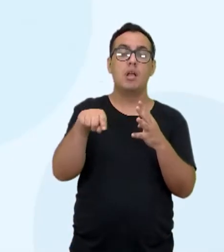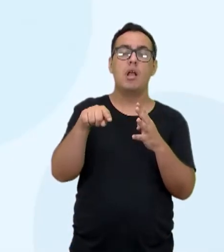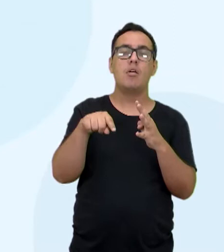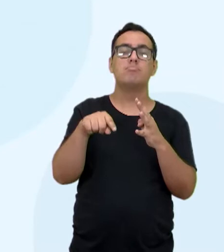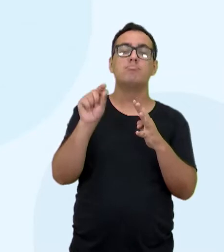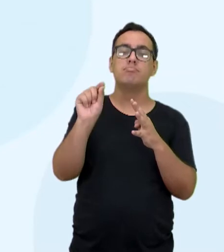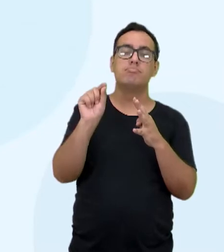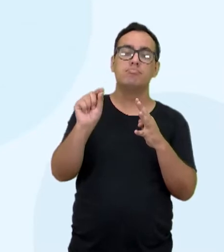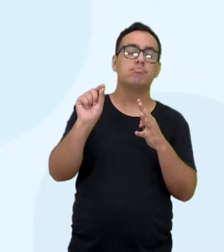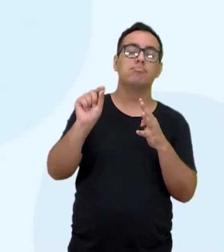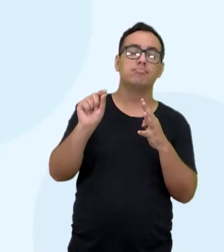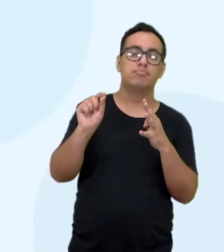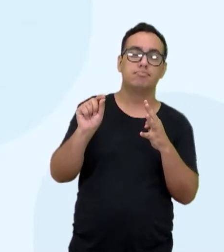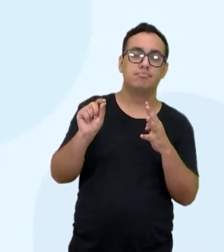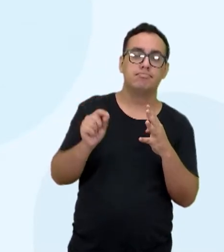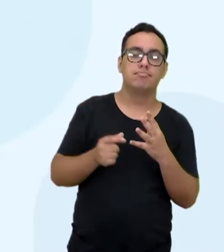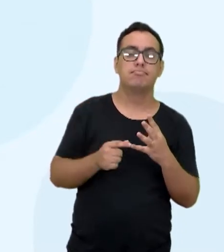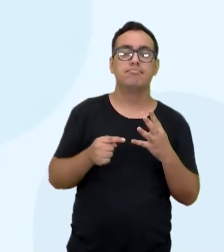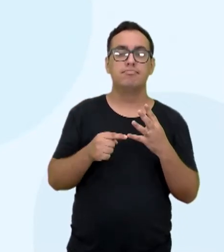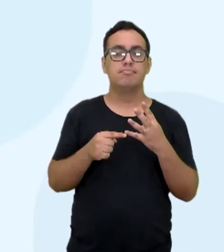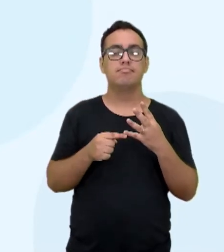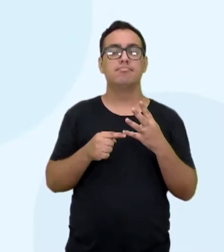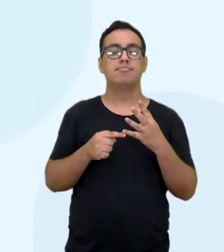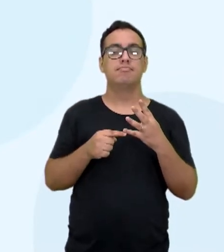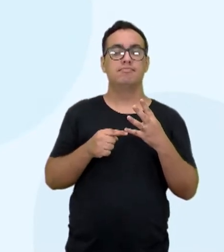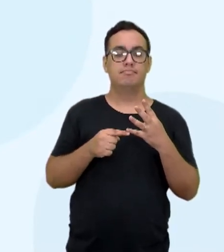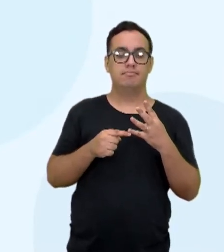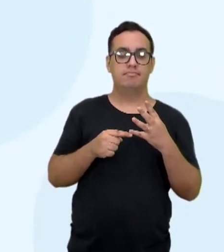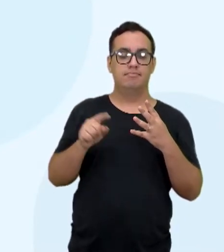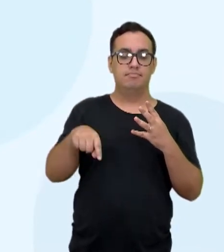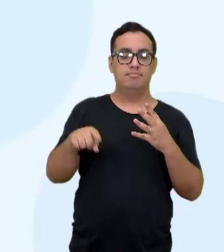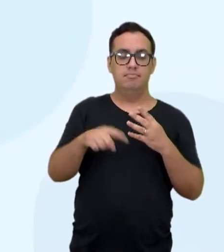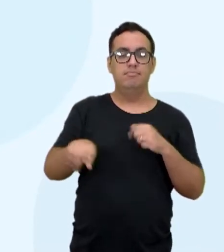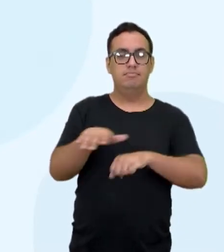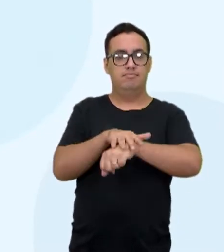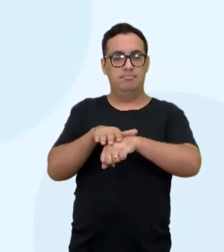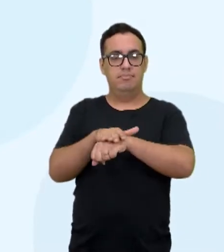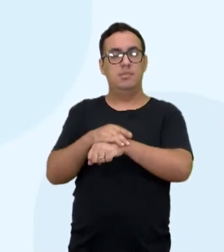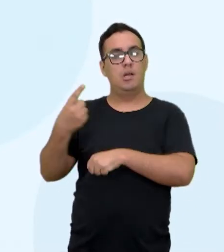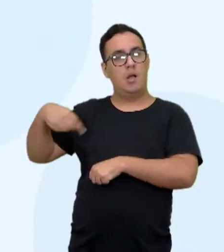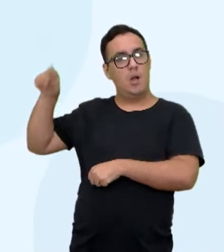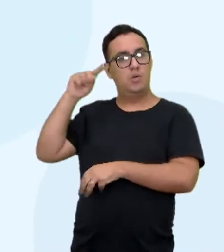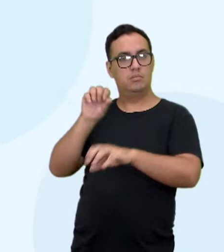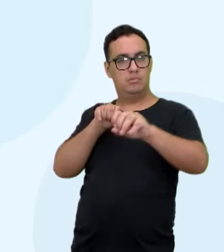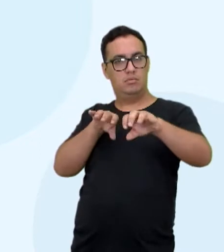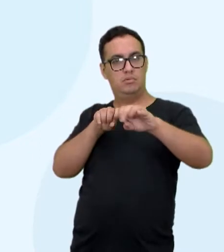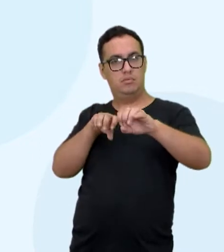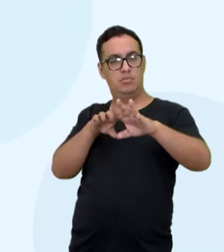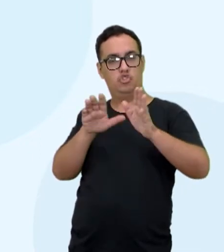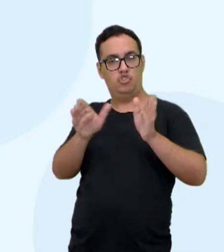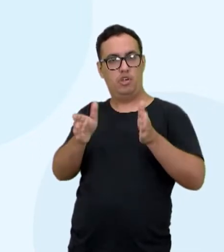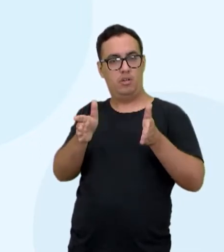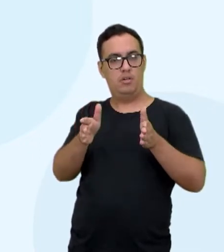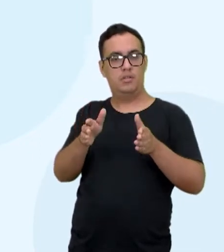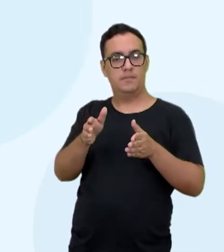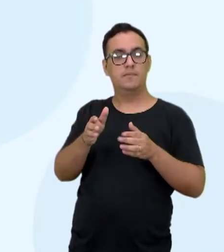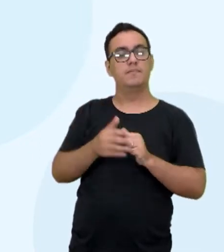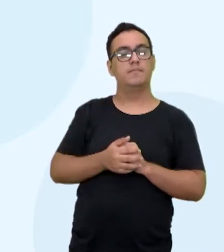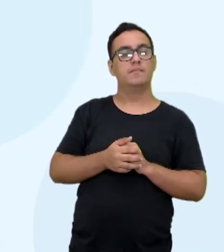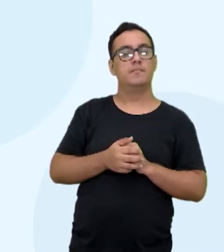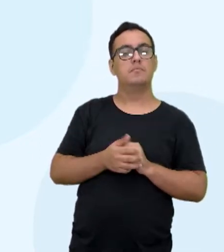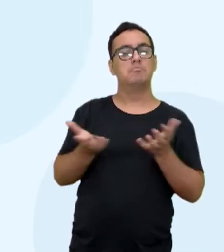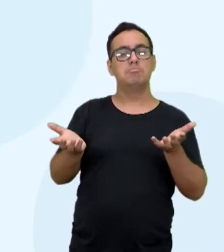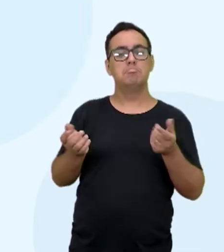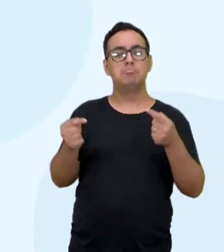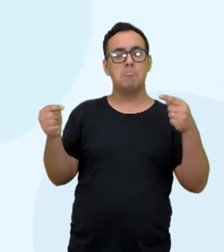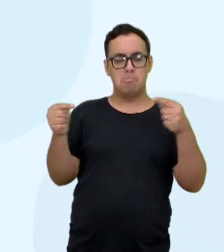orientadora para a nossa pesquisa acadêmica, sobre a qual conversamos na aula passada, dizia o seguinte: